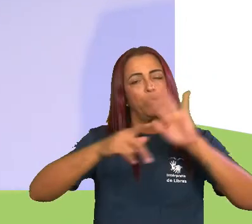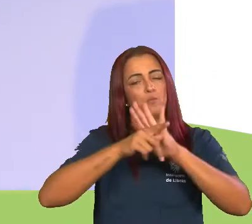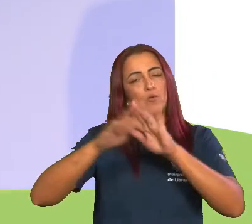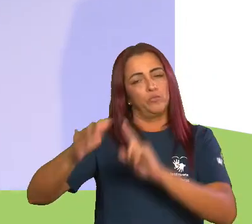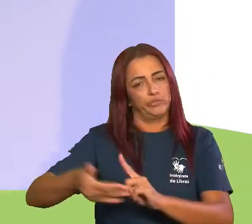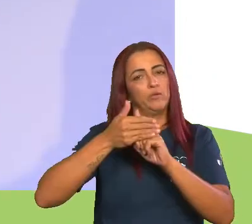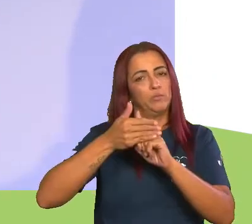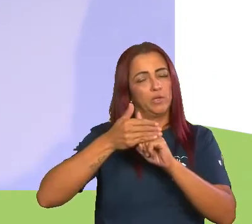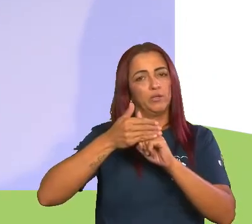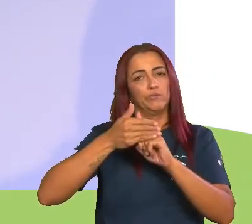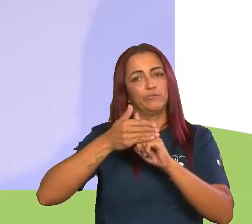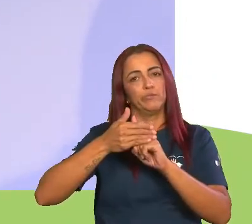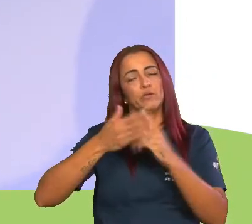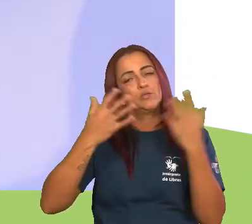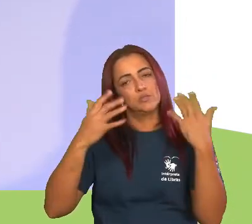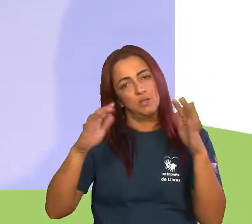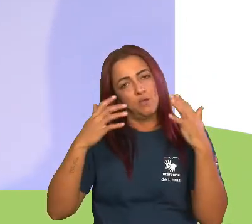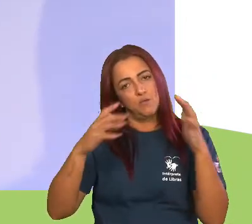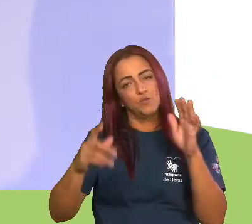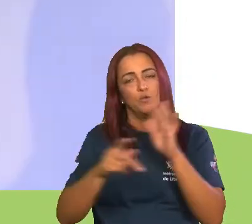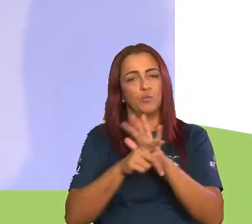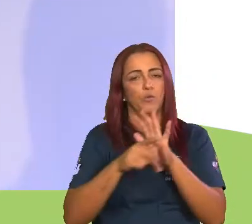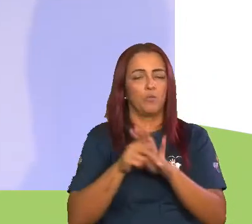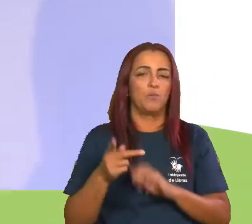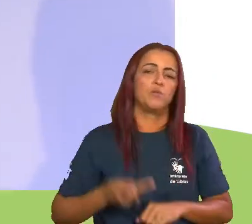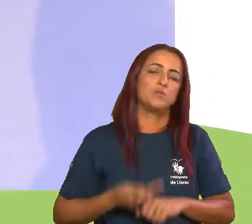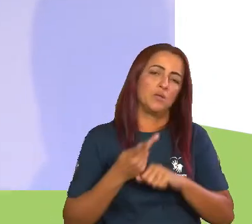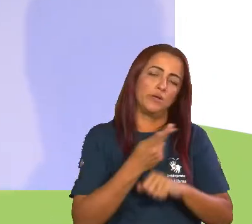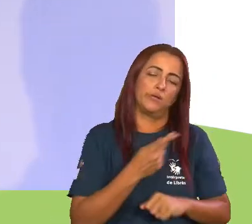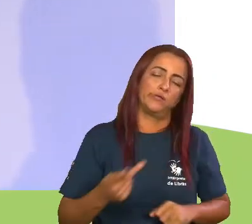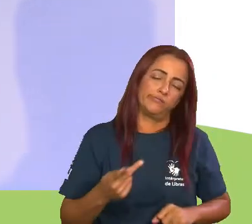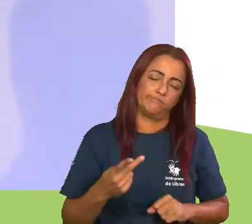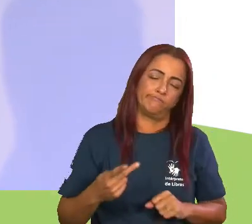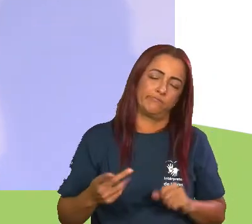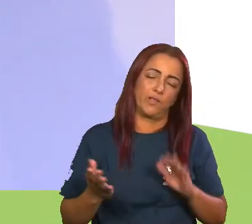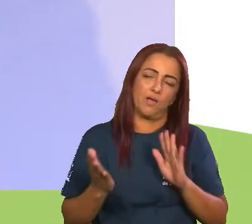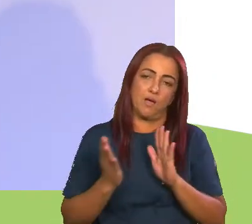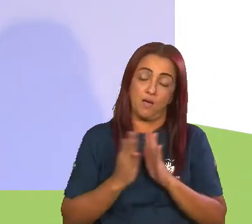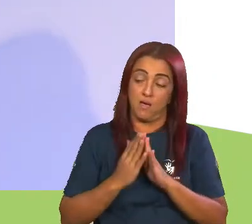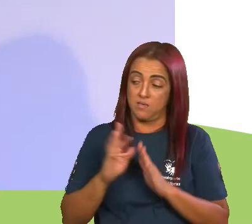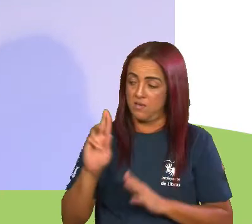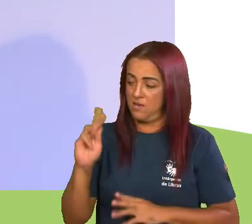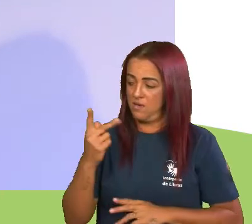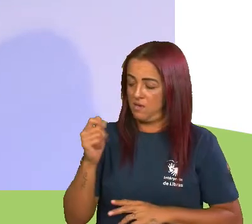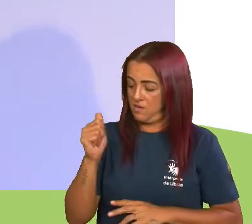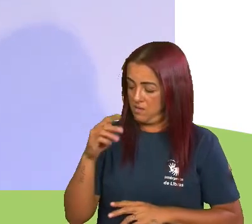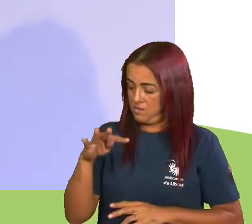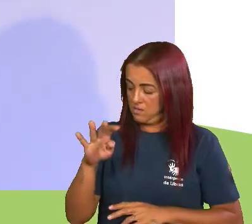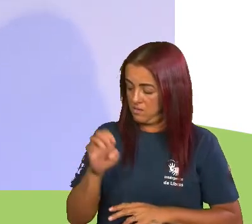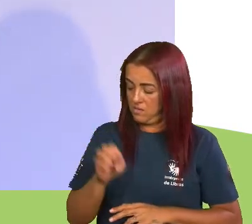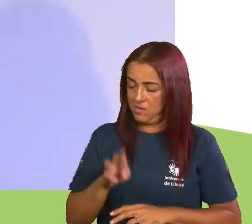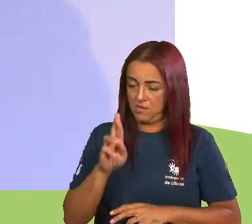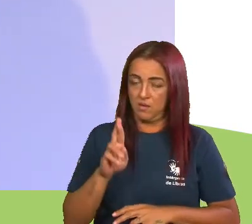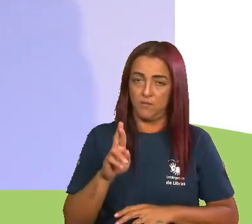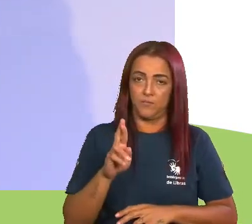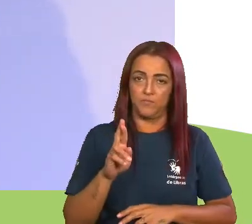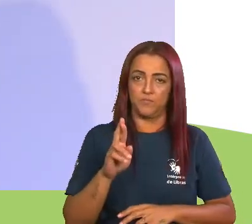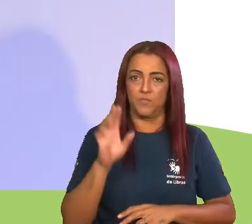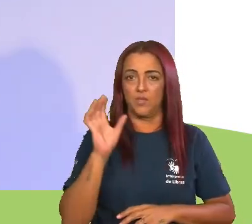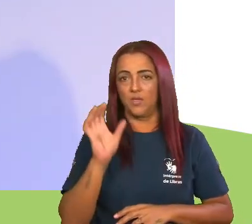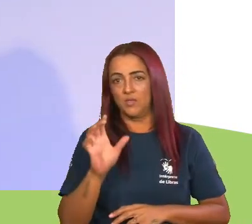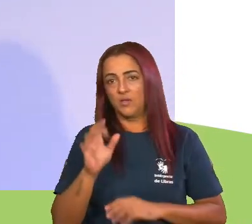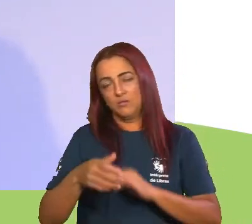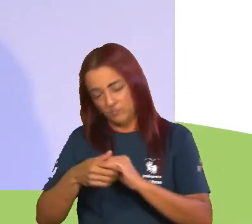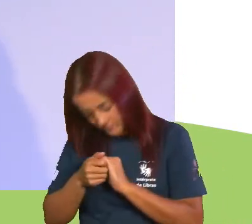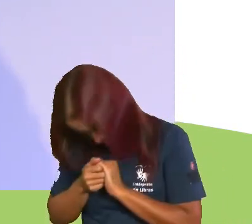acolhimento. Saúdo o presidente da Casa Hunter, nosso amigo Tony Darré. Merci, monsieur. Un grand